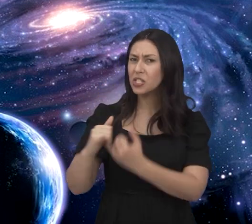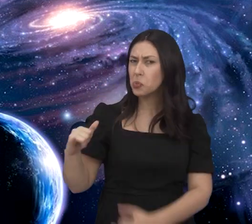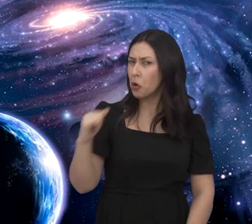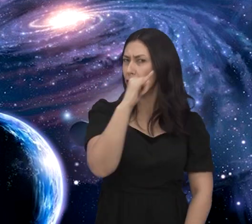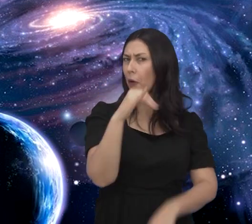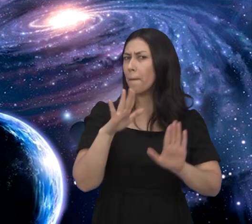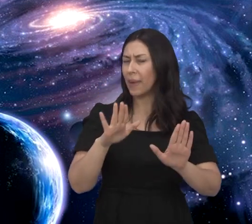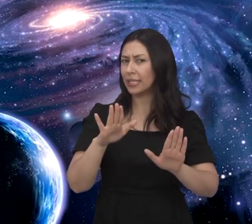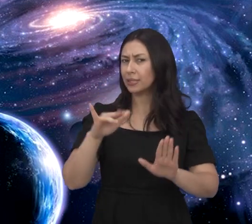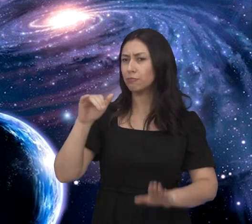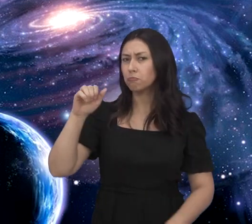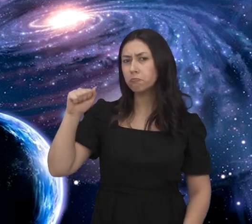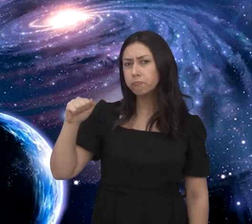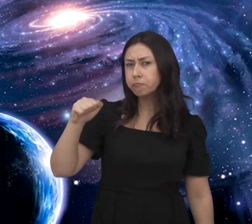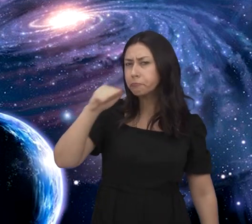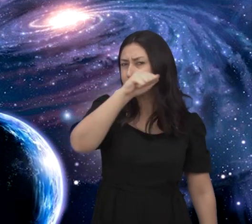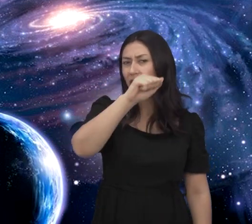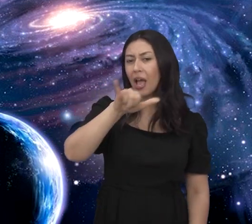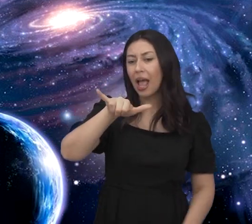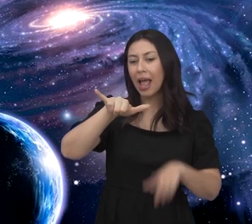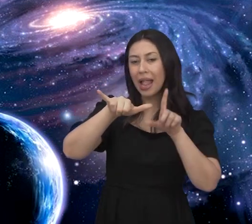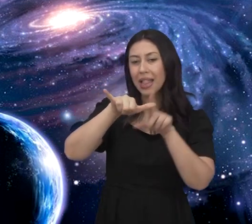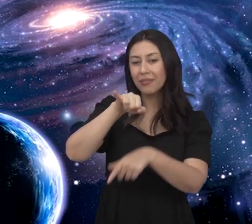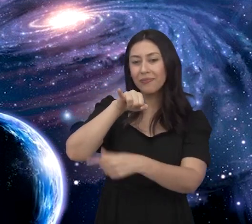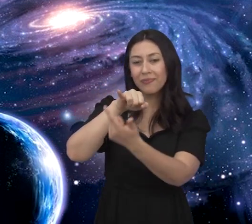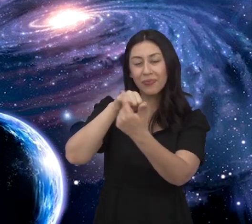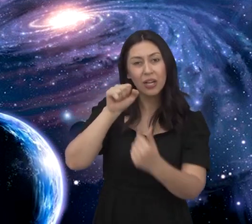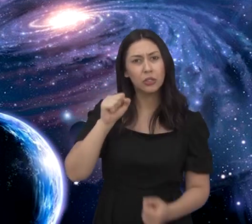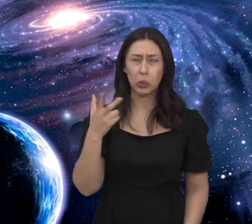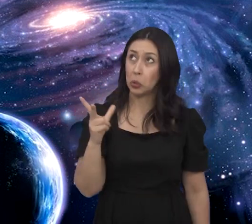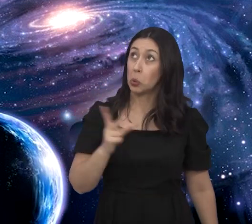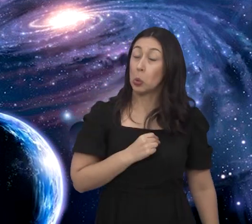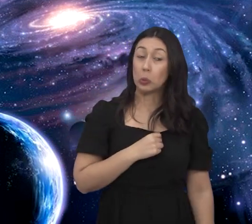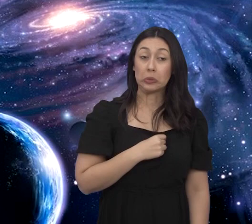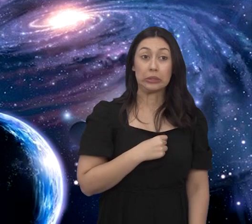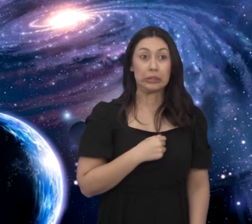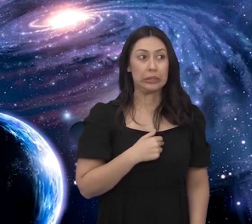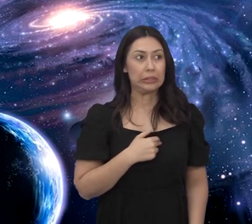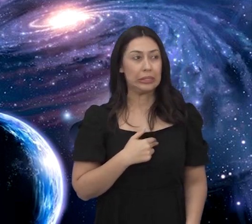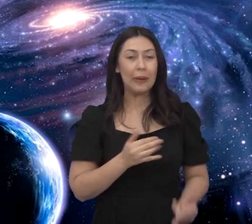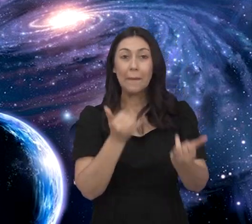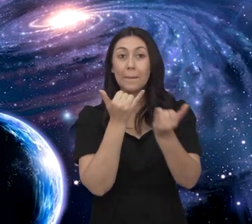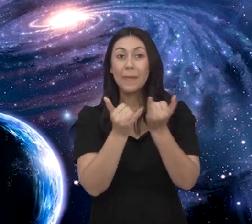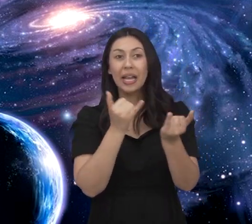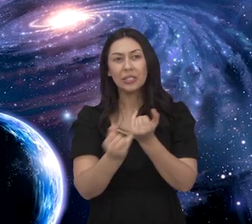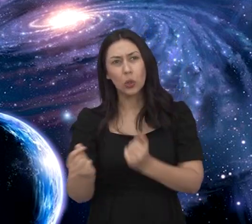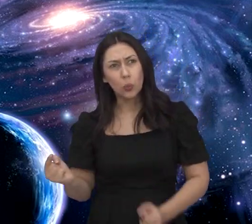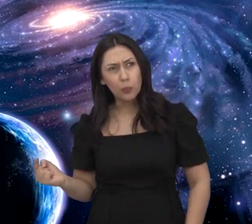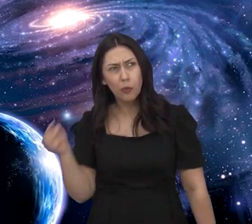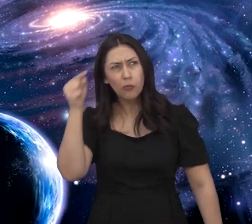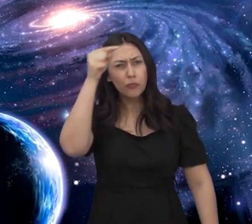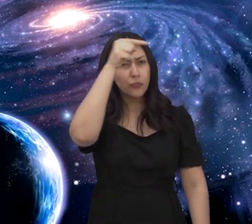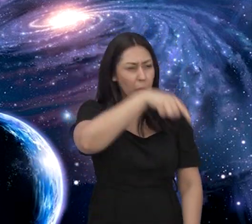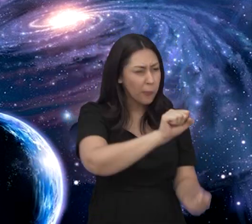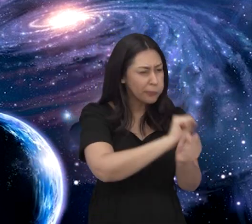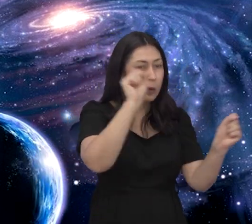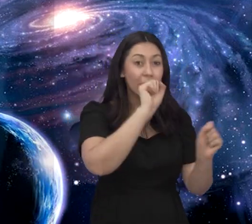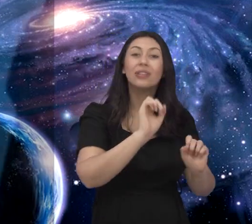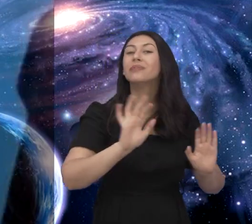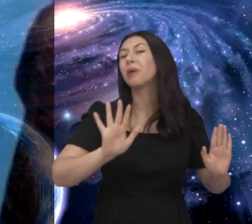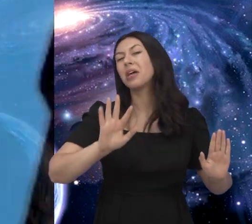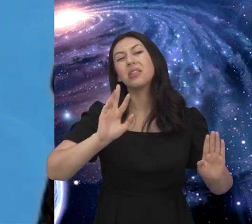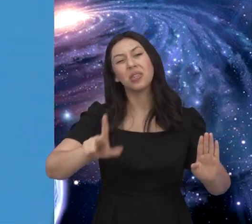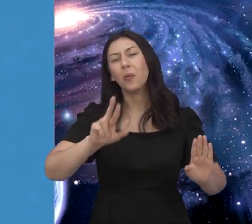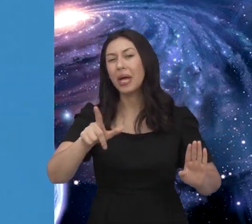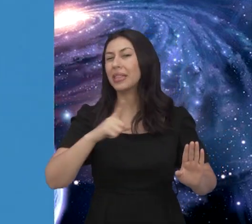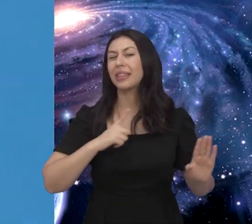quando a primeira vez que eu vi, quando comecei a ver esses objetos, eu pensei, parece um míssil, né? Alguém tá mandando um míssil intercontinental, aí vai acabar... Não, mas